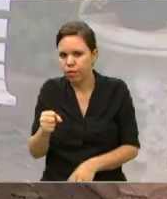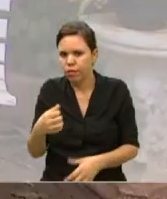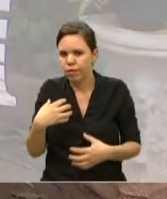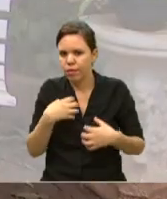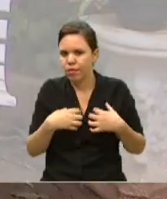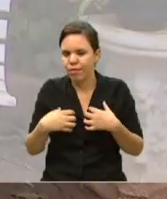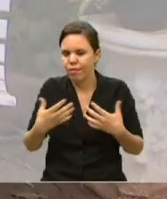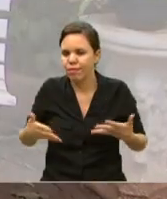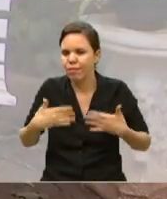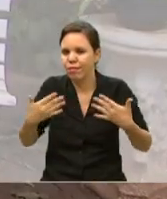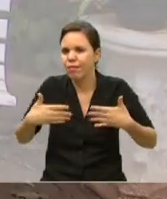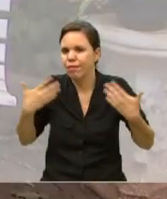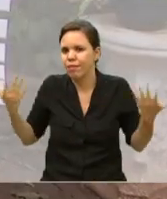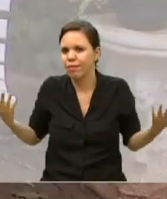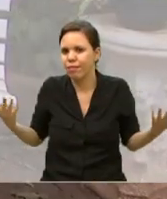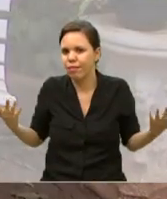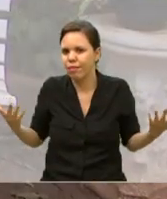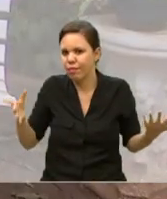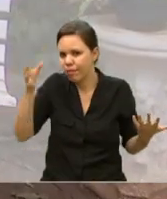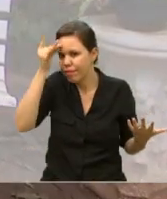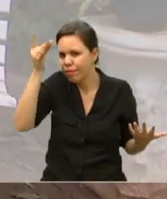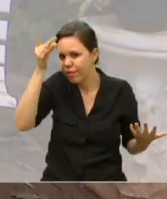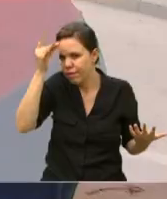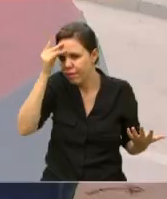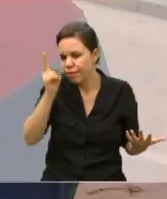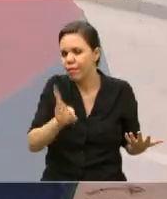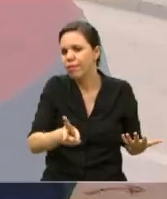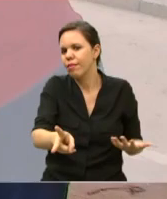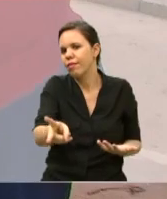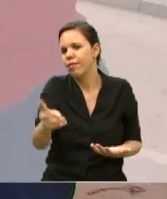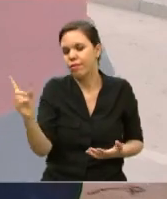muita natureza, é ao ar livre, você fica livre, assim.